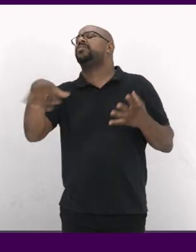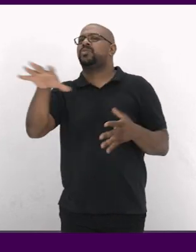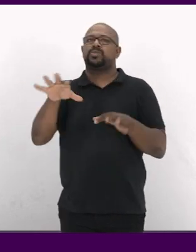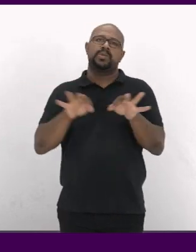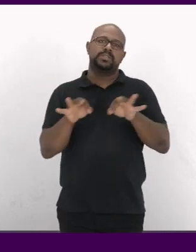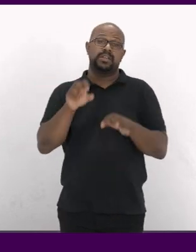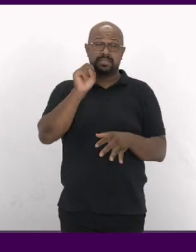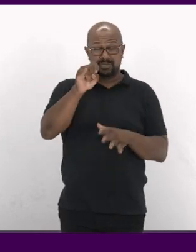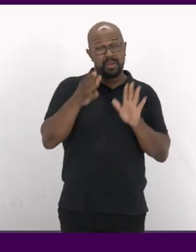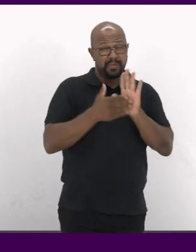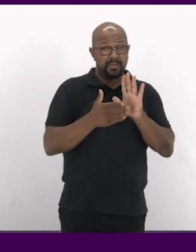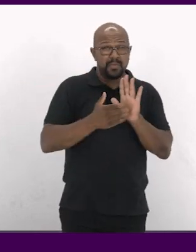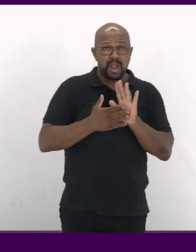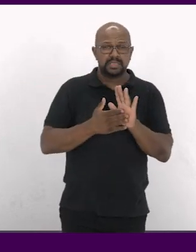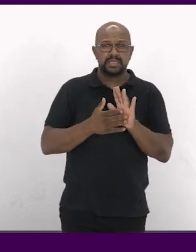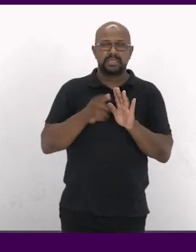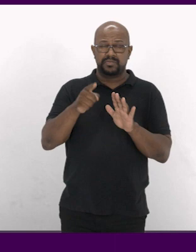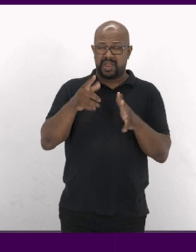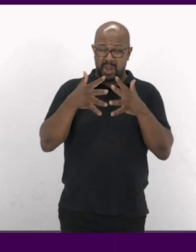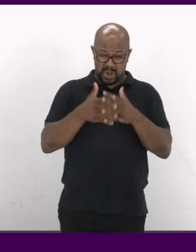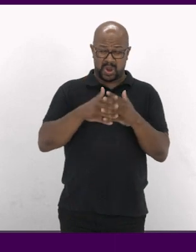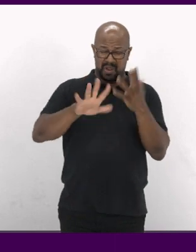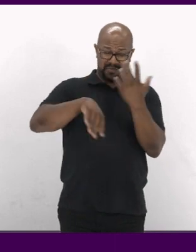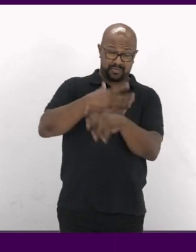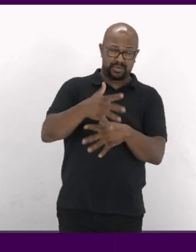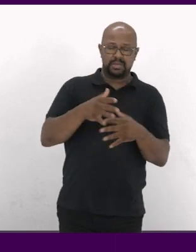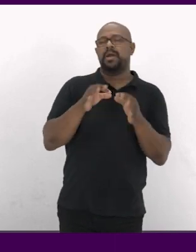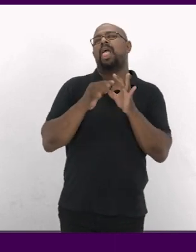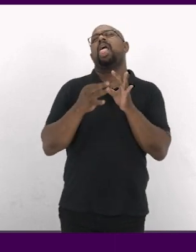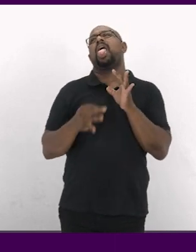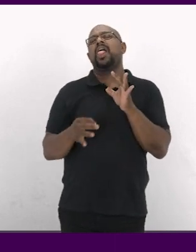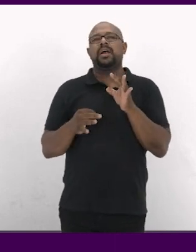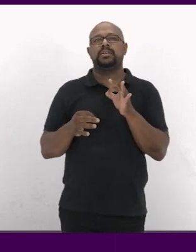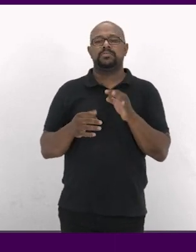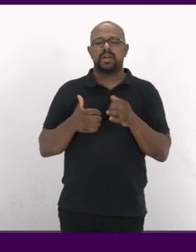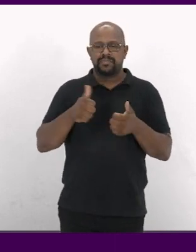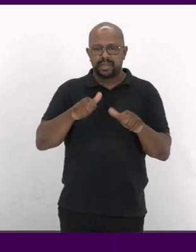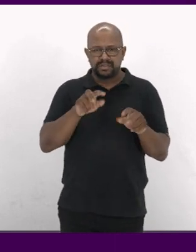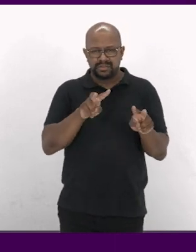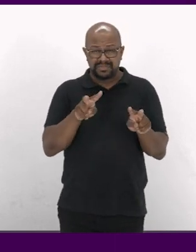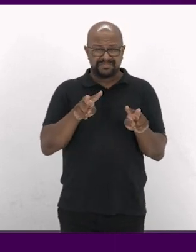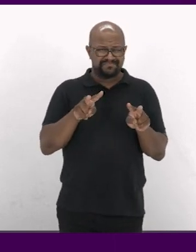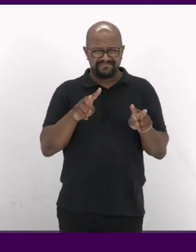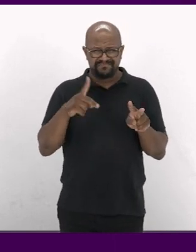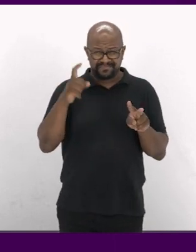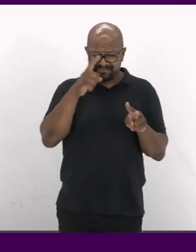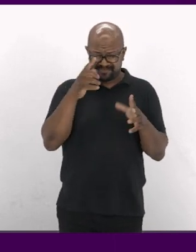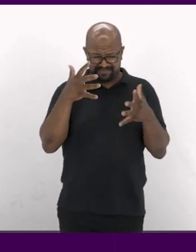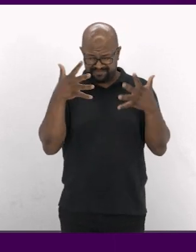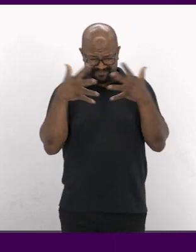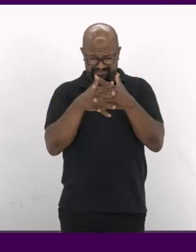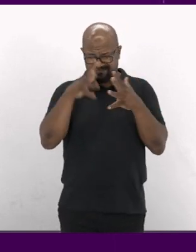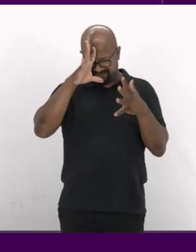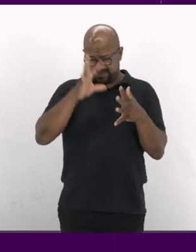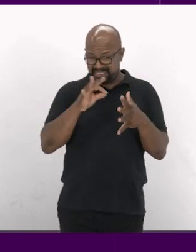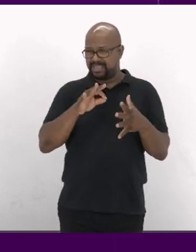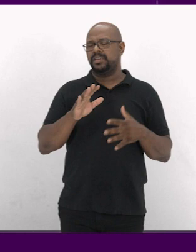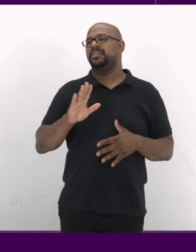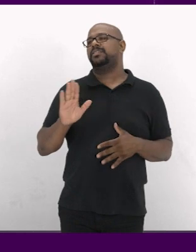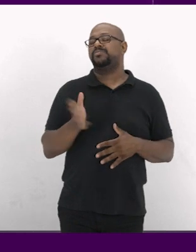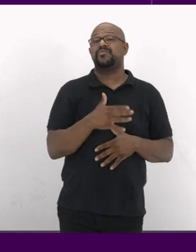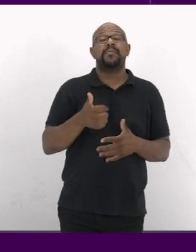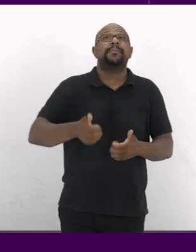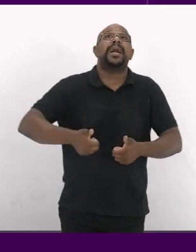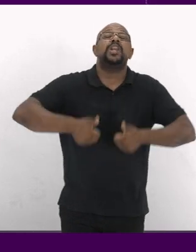outros projetos. Se a sua proposta estiver confusa ou muito prolixa, o avaliador pode ter dificuldade de entender o que você quis